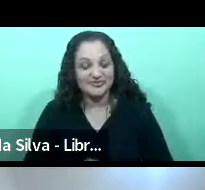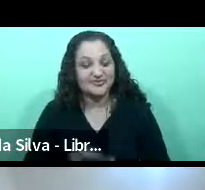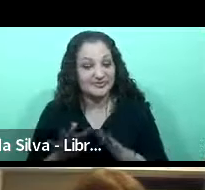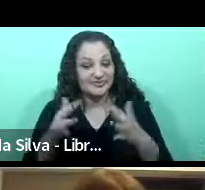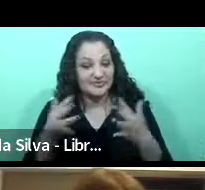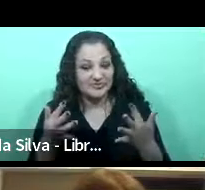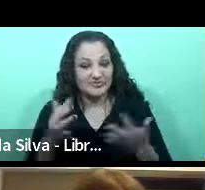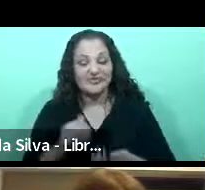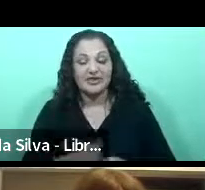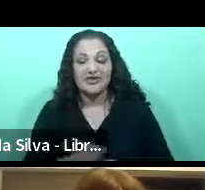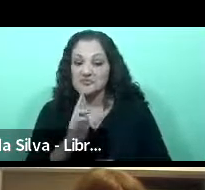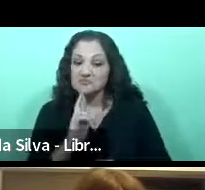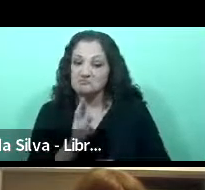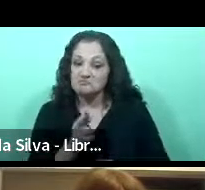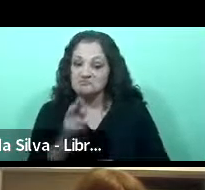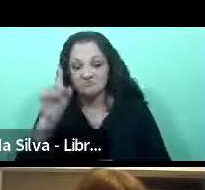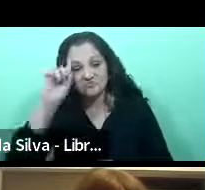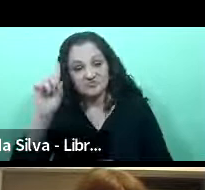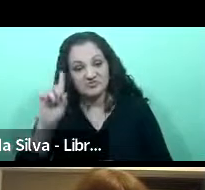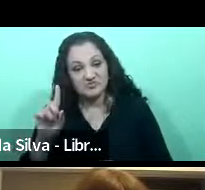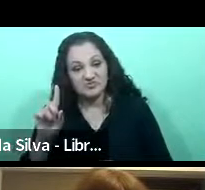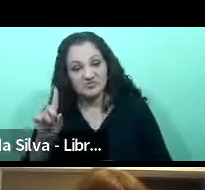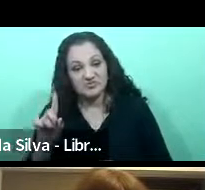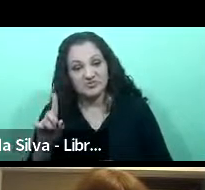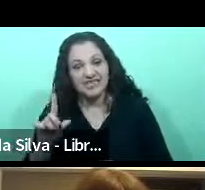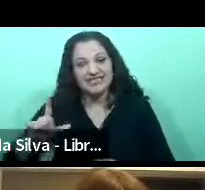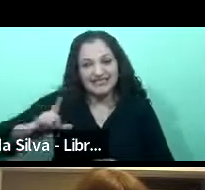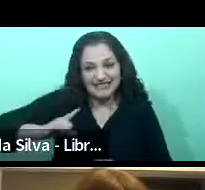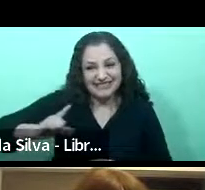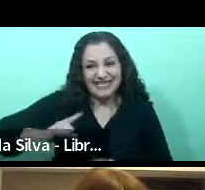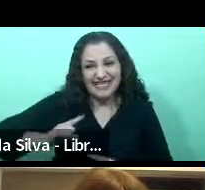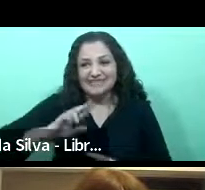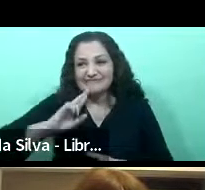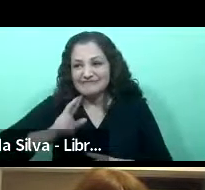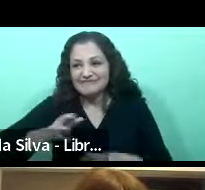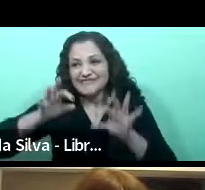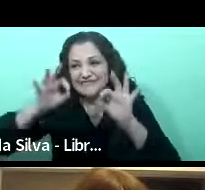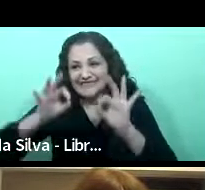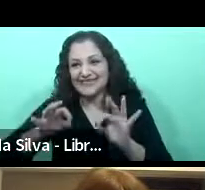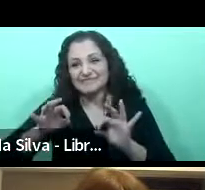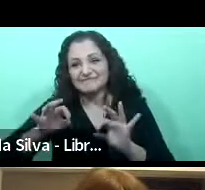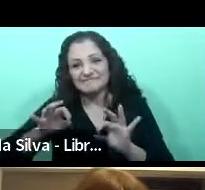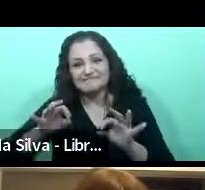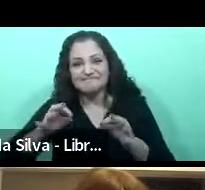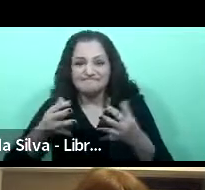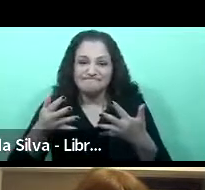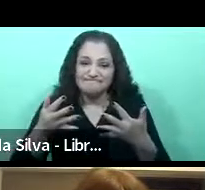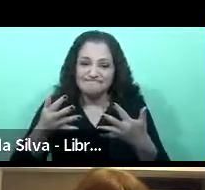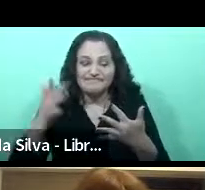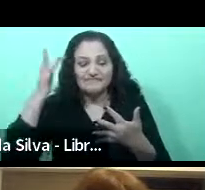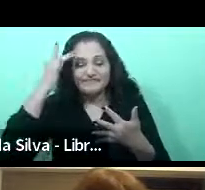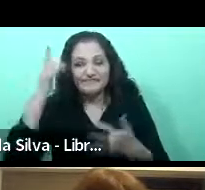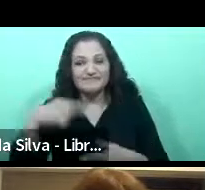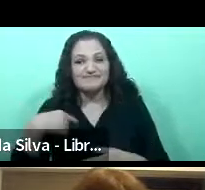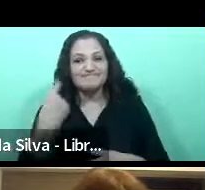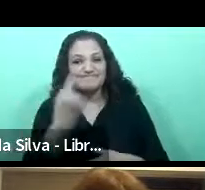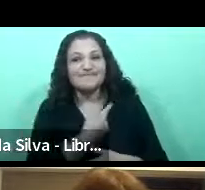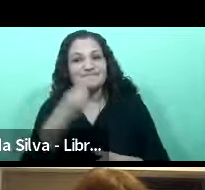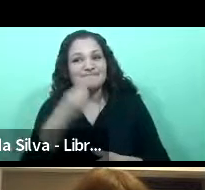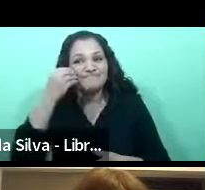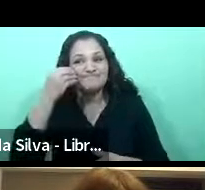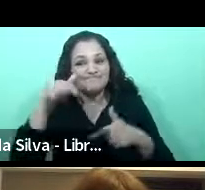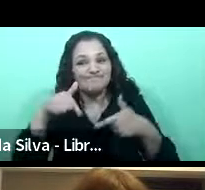sei se eu vou responder ou se existe uma resposta, né, para essas perguntas. Eu acho que todos nós estamos buscando